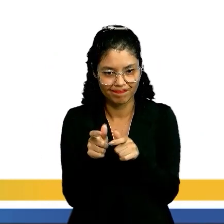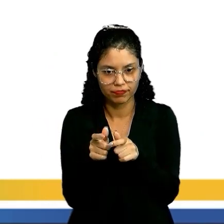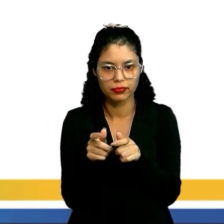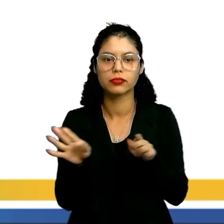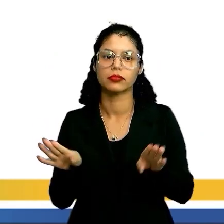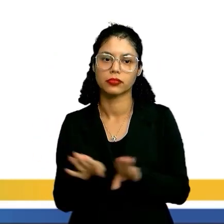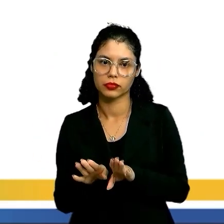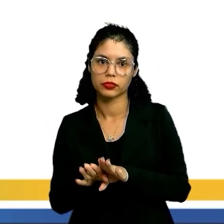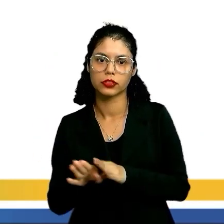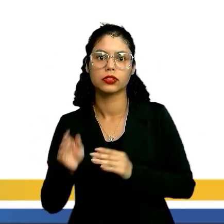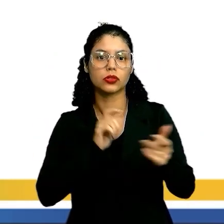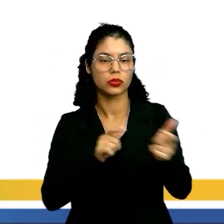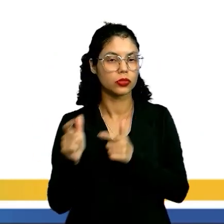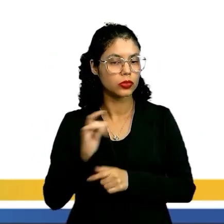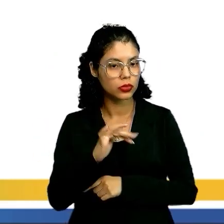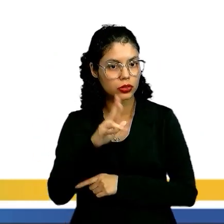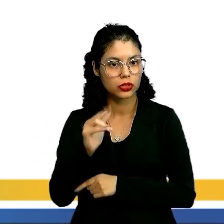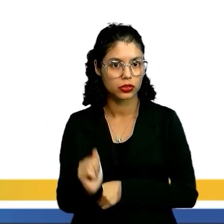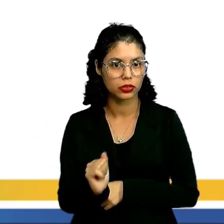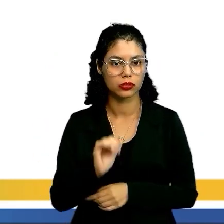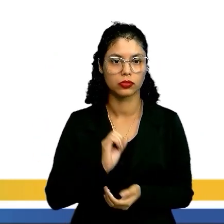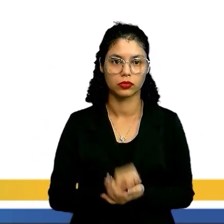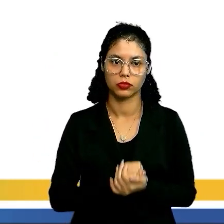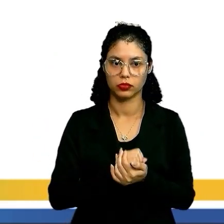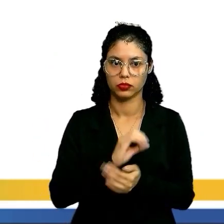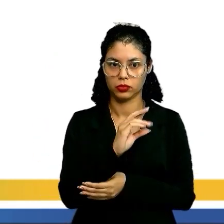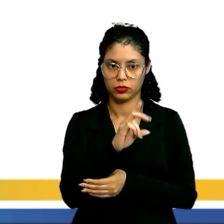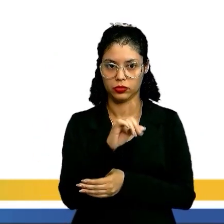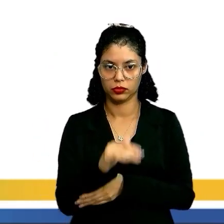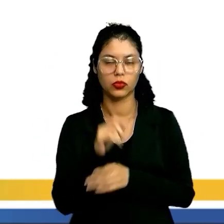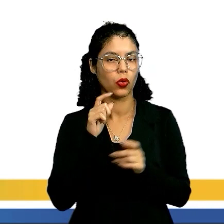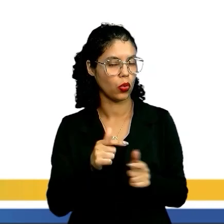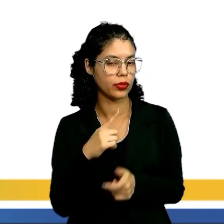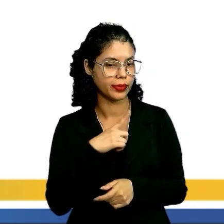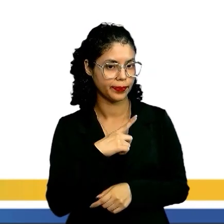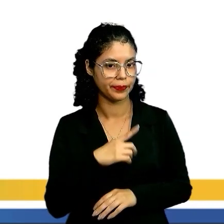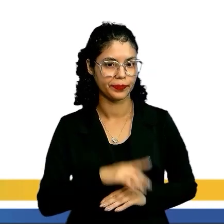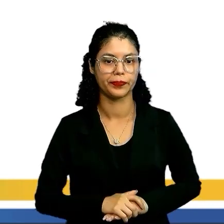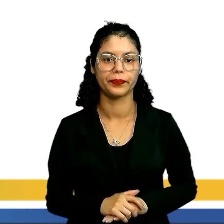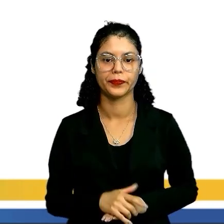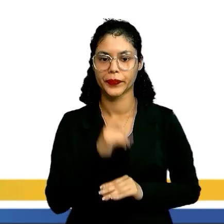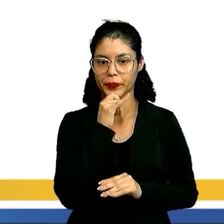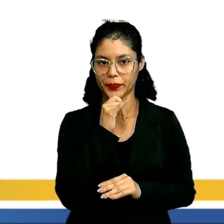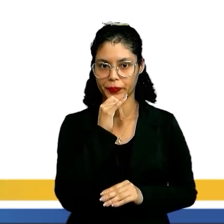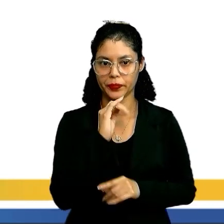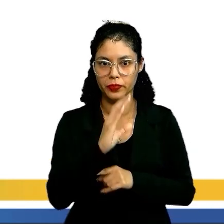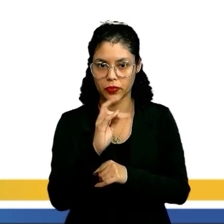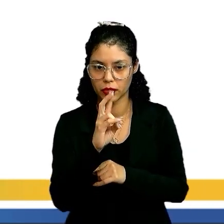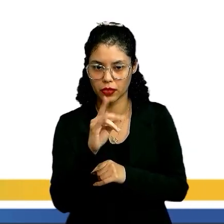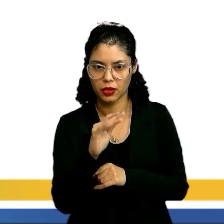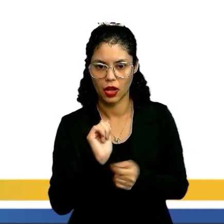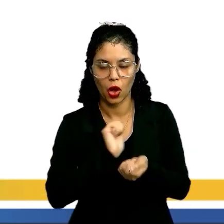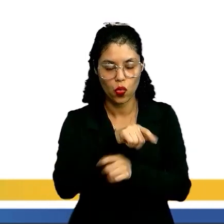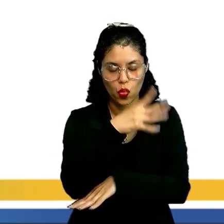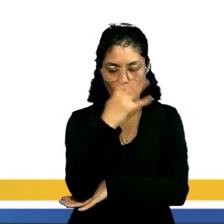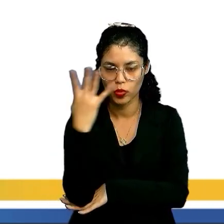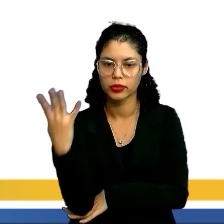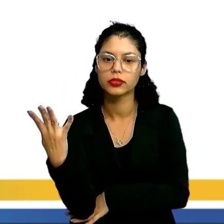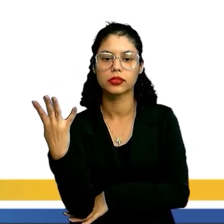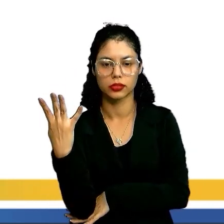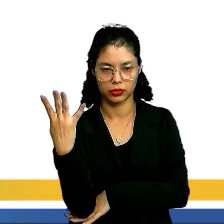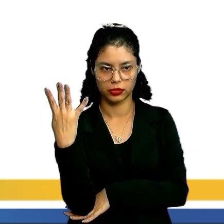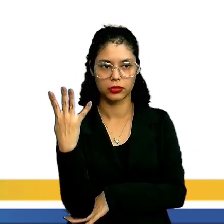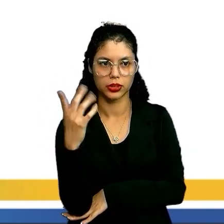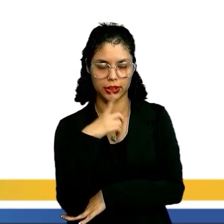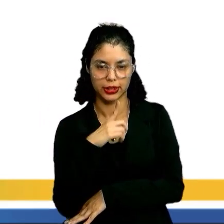inibi-lo, dependendo da sua concentração e do órgão que atua. Quando eu falo concentração, estou falando da quantidade de